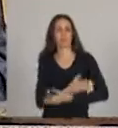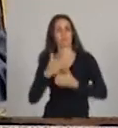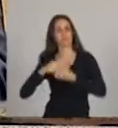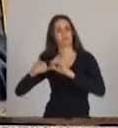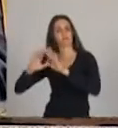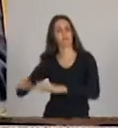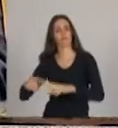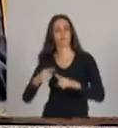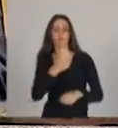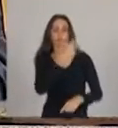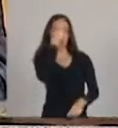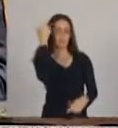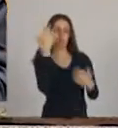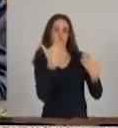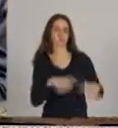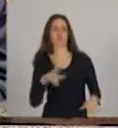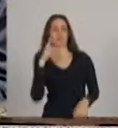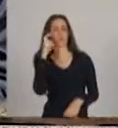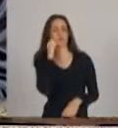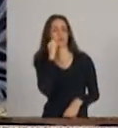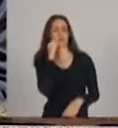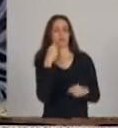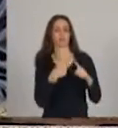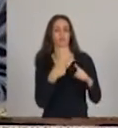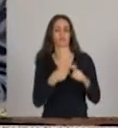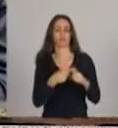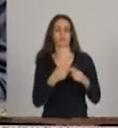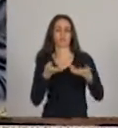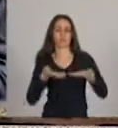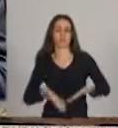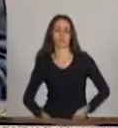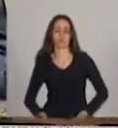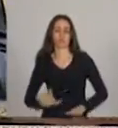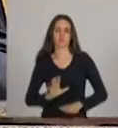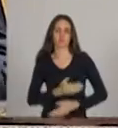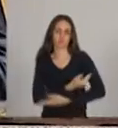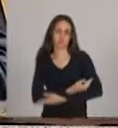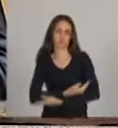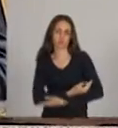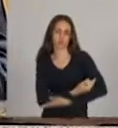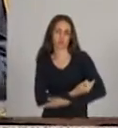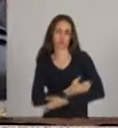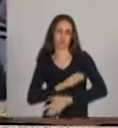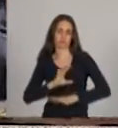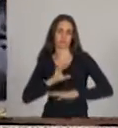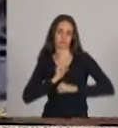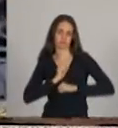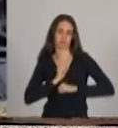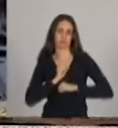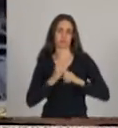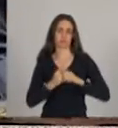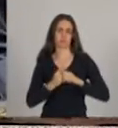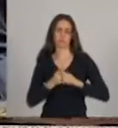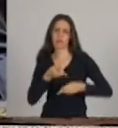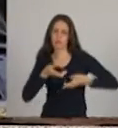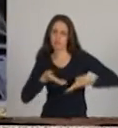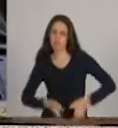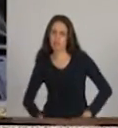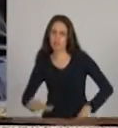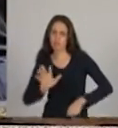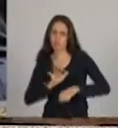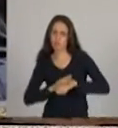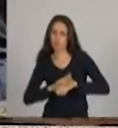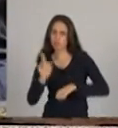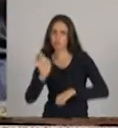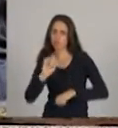ninguém queria adotar o menino, achando que ia nascer com a doença. Mas o menino, a criança, não nasce com a doença. A doença pode